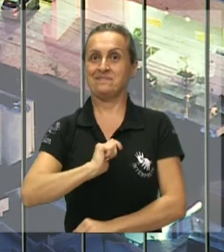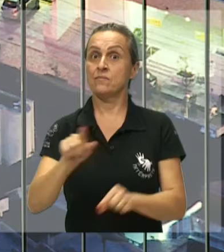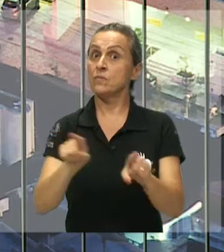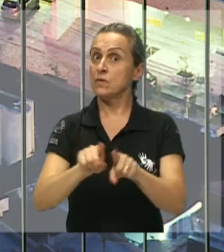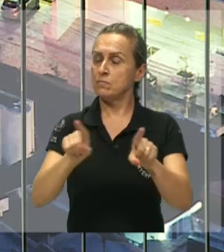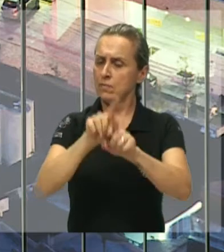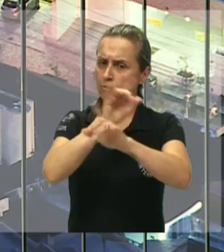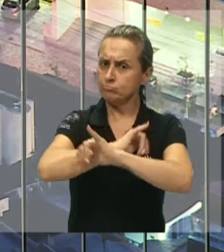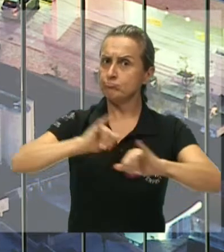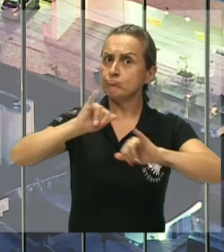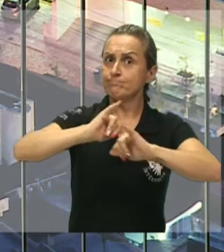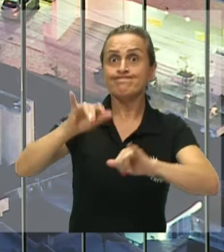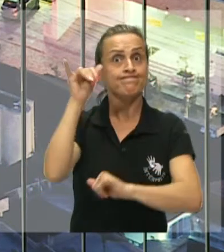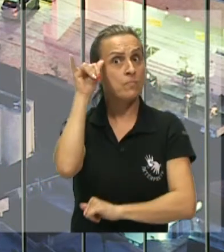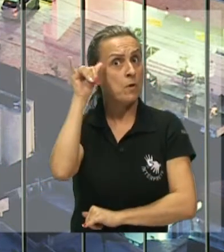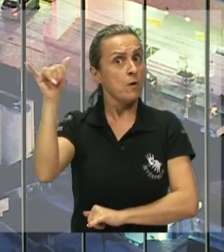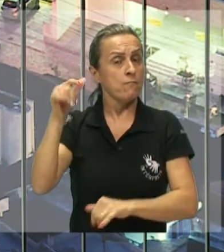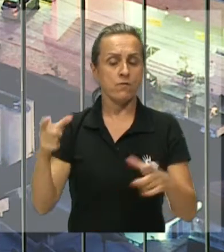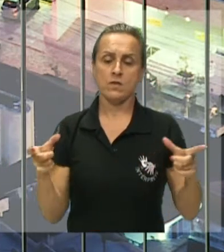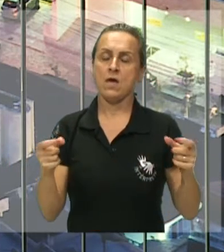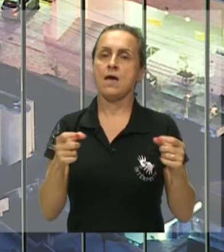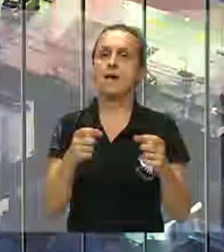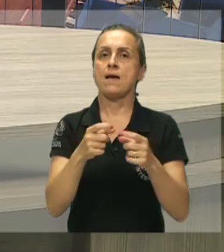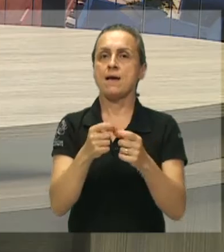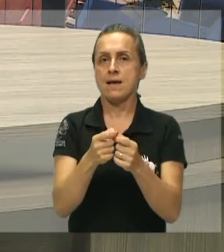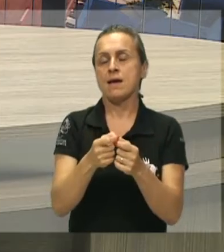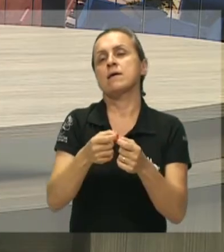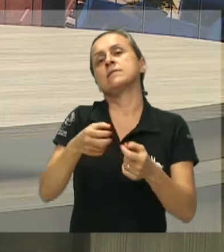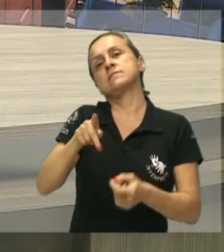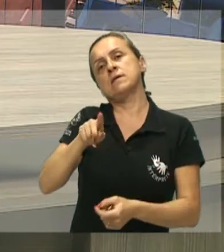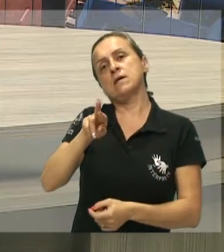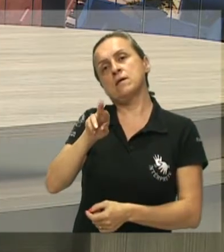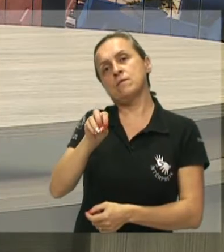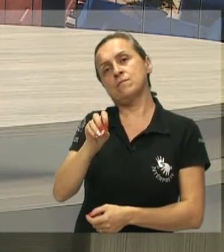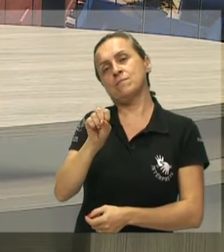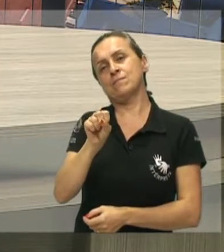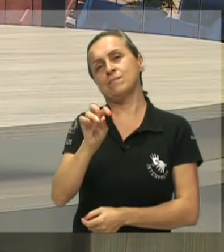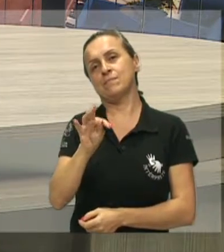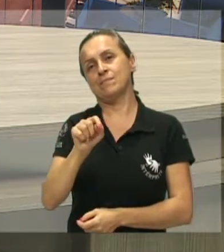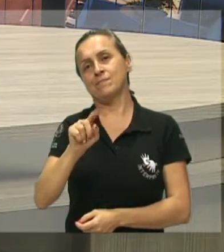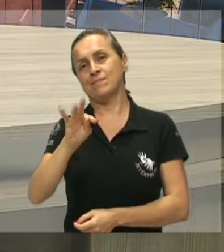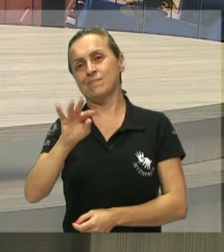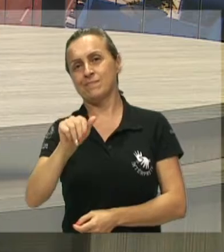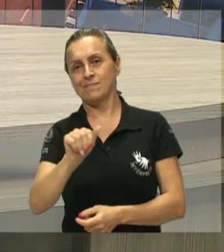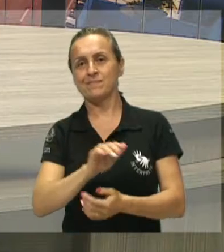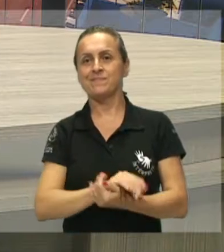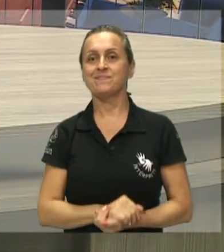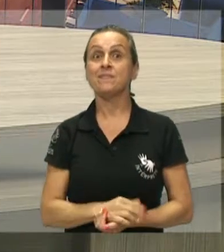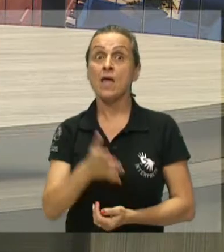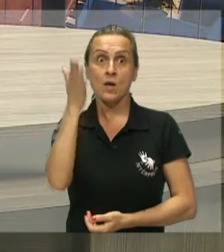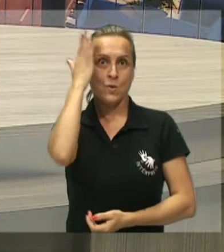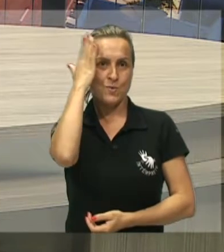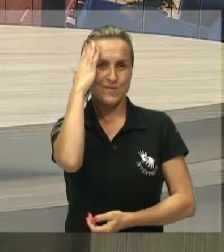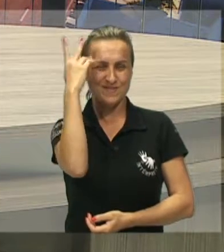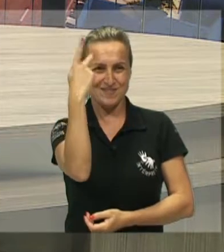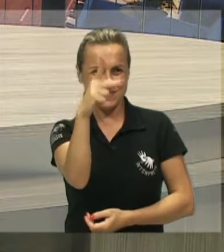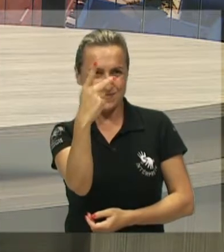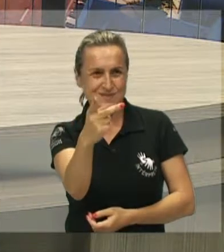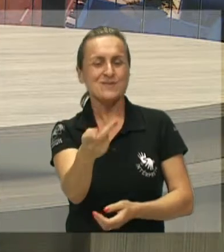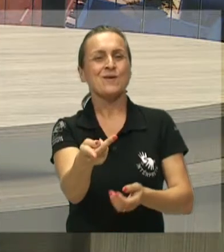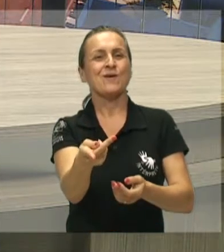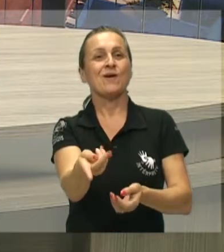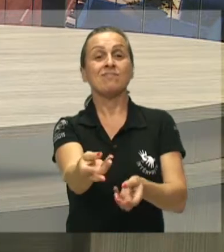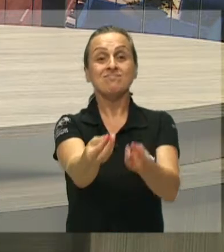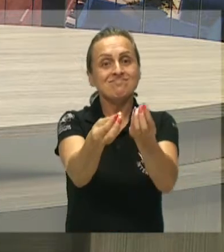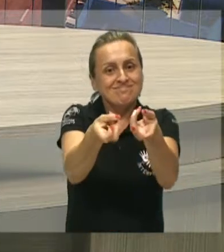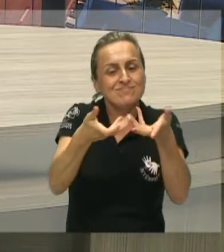diagnóstico precoce do câncer de próstata. Bom, doutor, sei que o senhor trouxe um material e está ansioso para compartilhar conosco aí